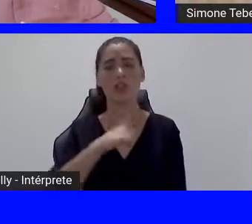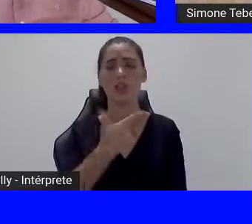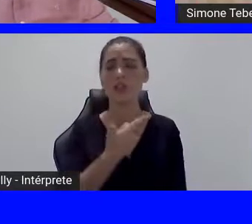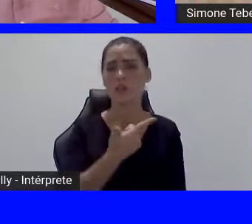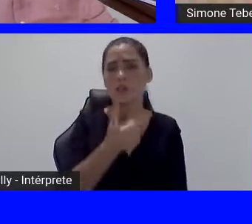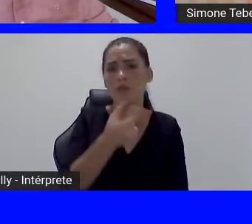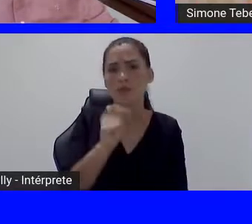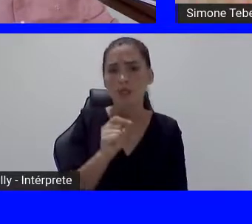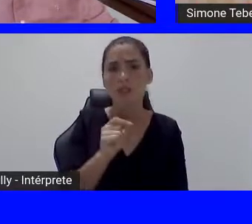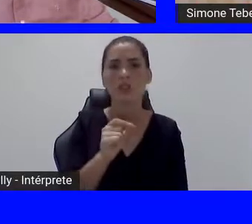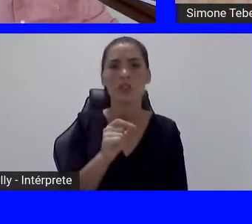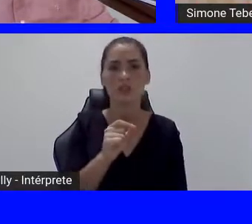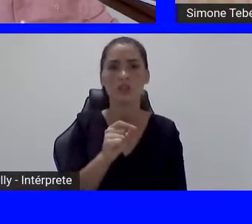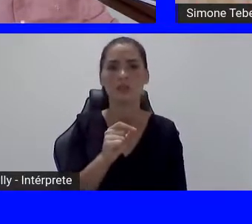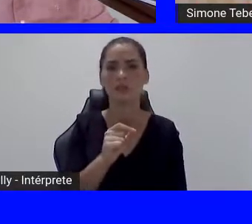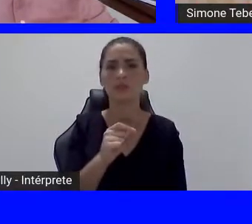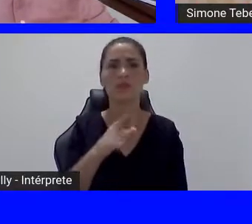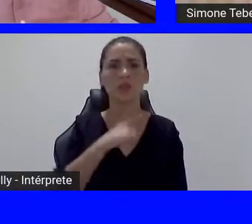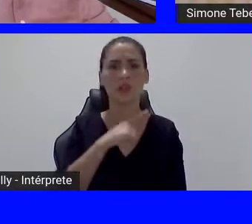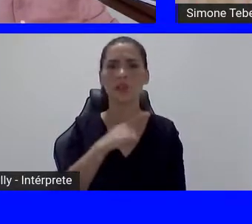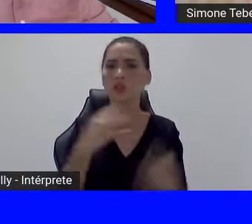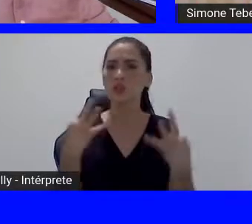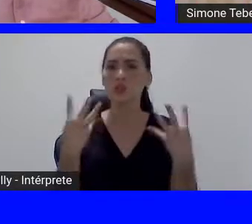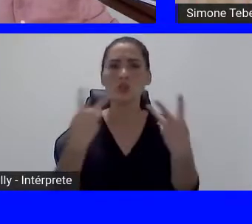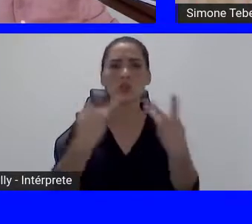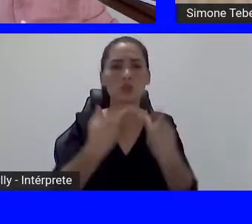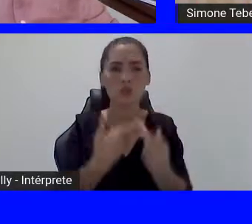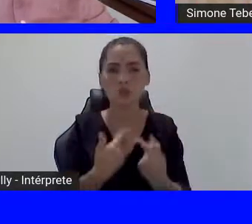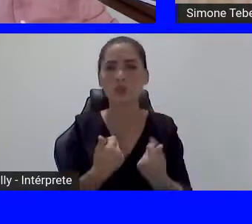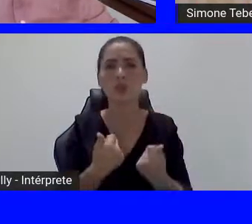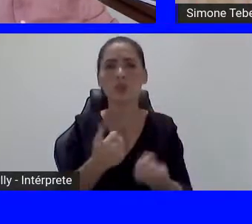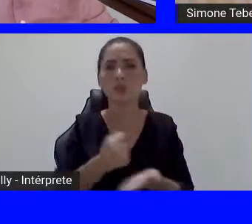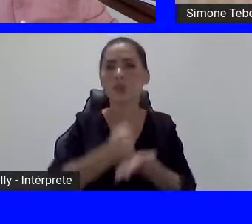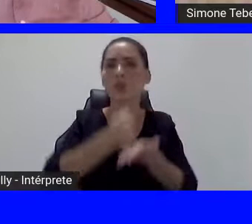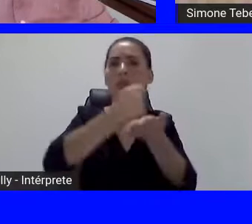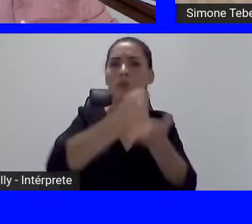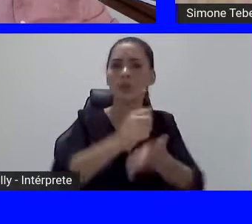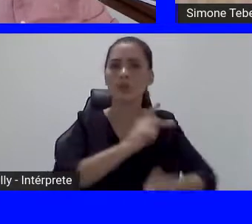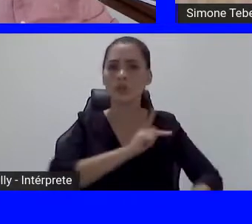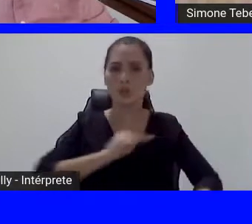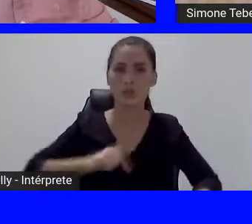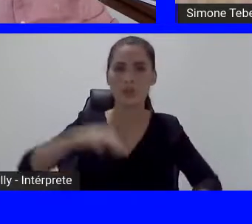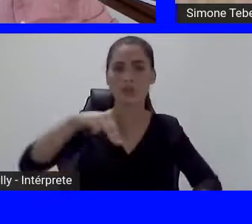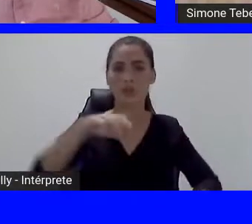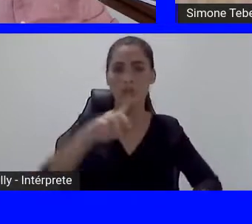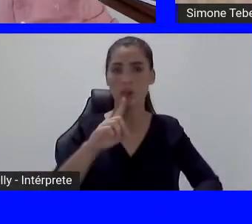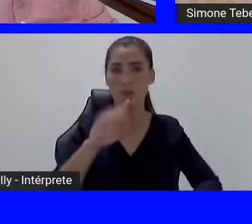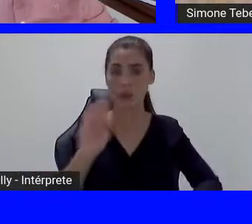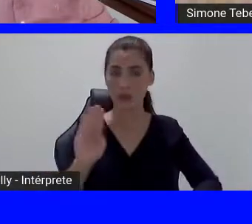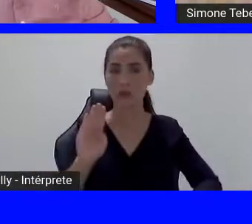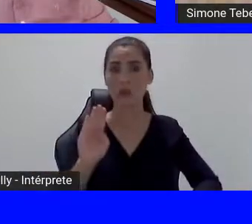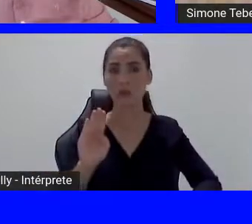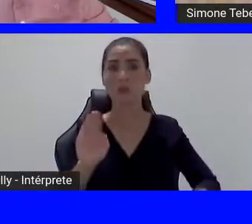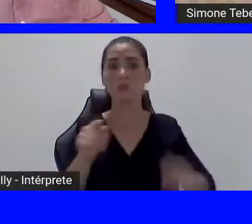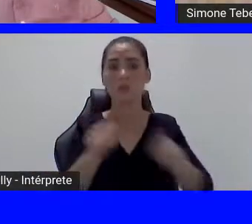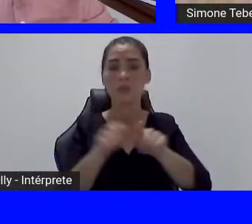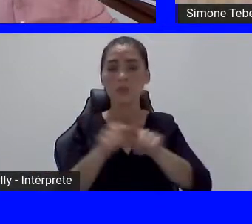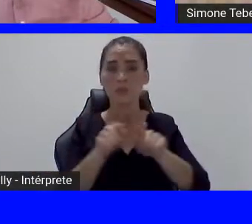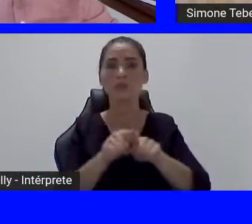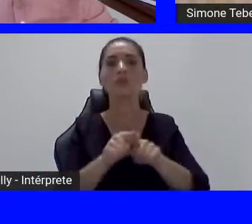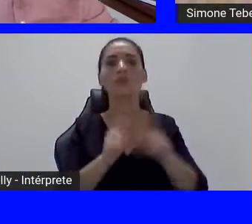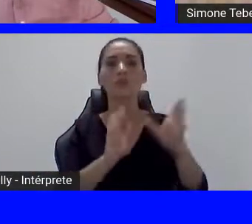27 diretórios regionais, eu tenho todo o suporte do presidente do MDB, da executiva do partido, e toda vez